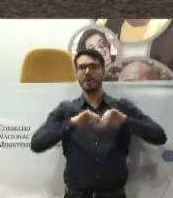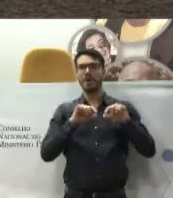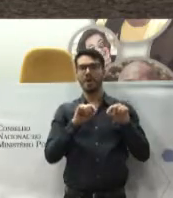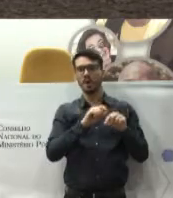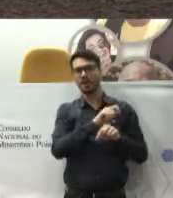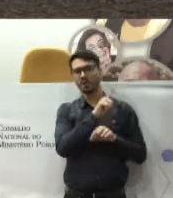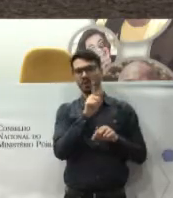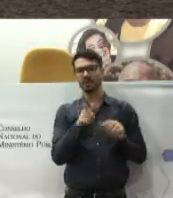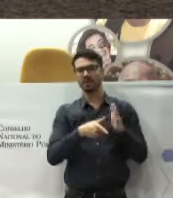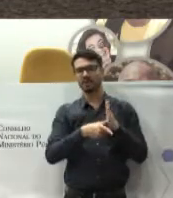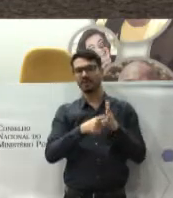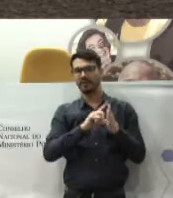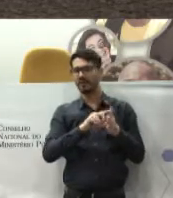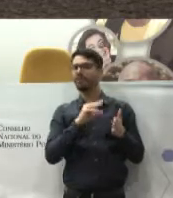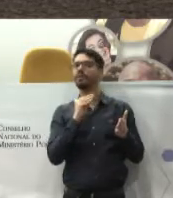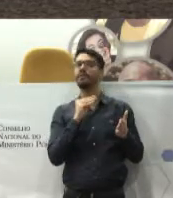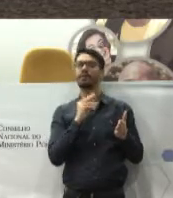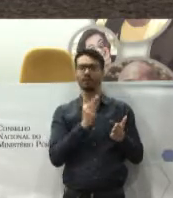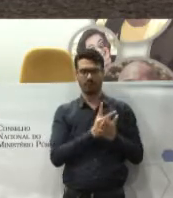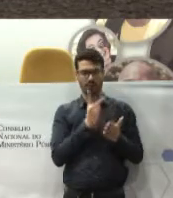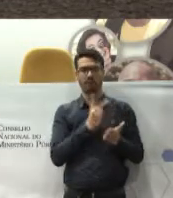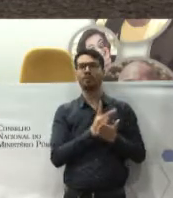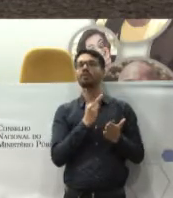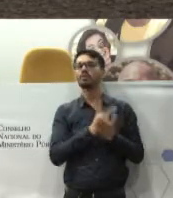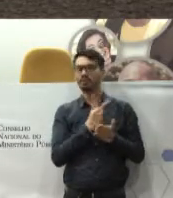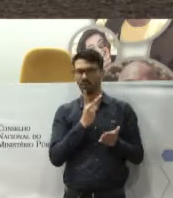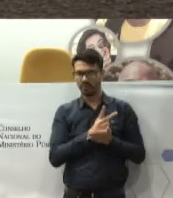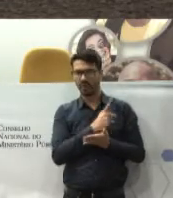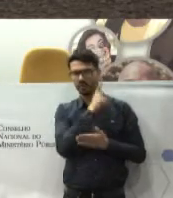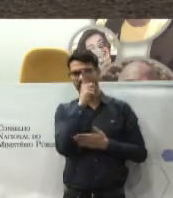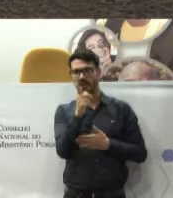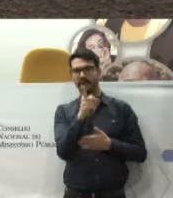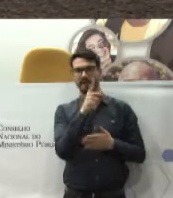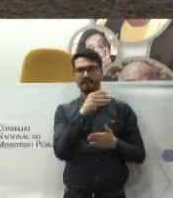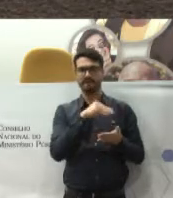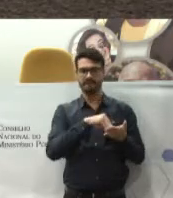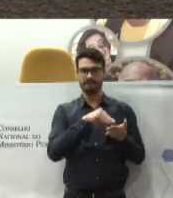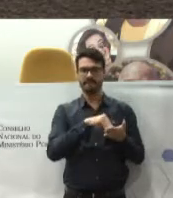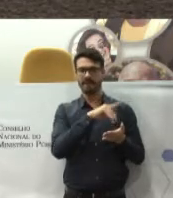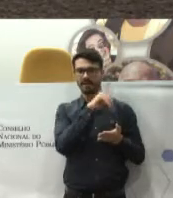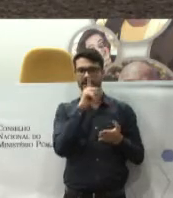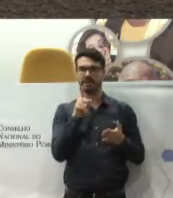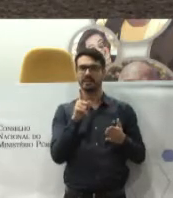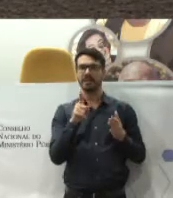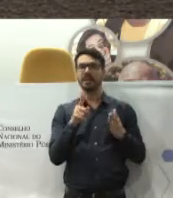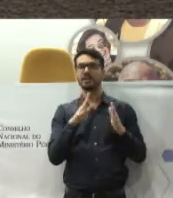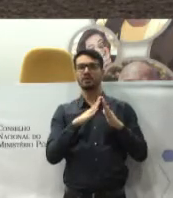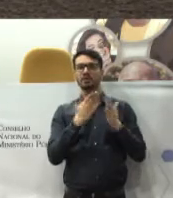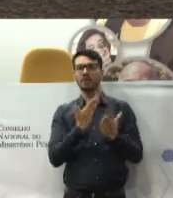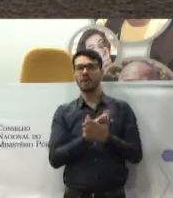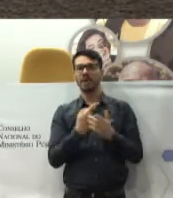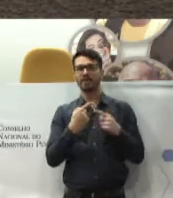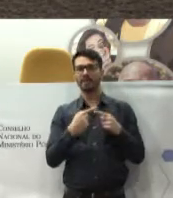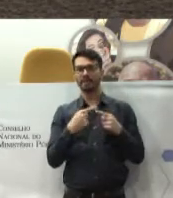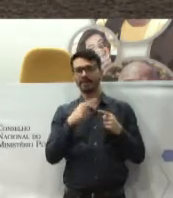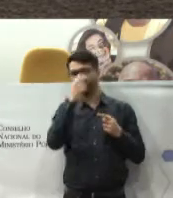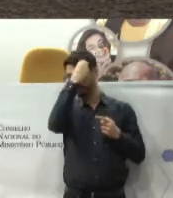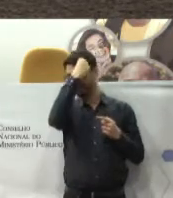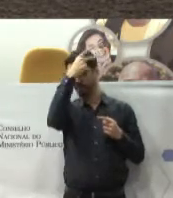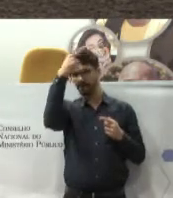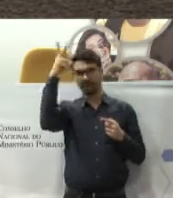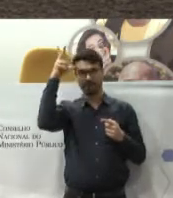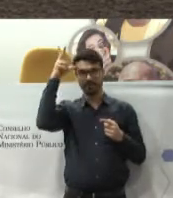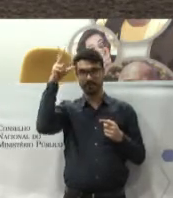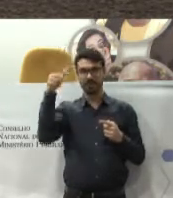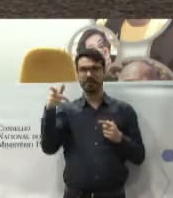antes. Continuam faltando vagas em creches e as creches que existem estão superlotadas. Porque o prefeito, assim como o nosso